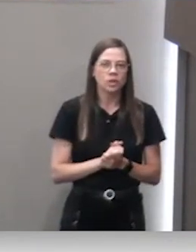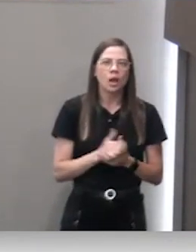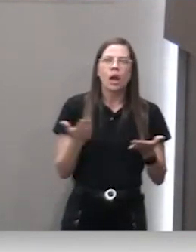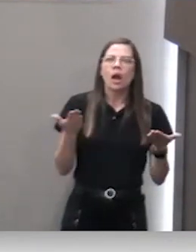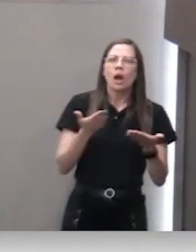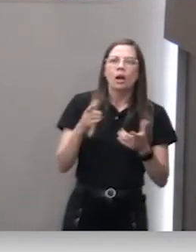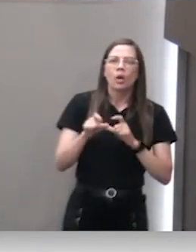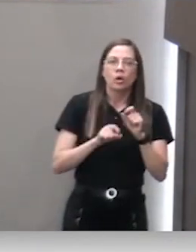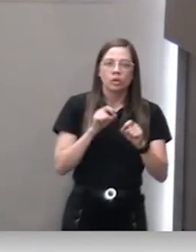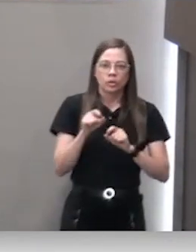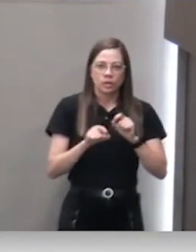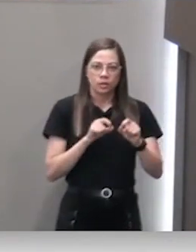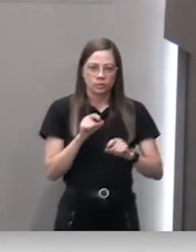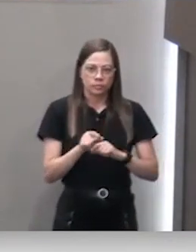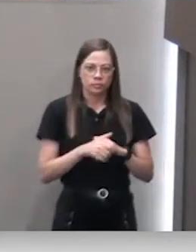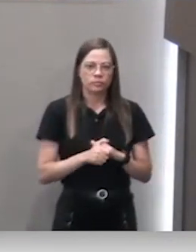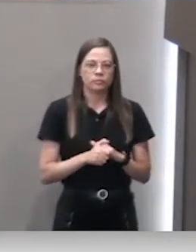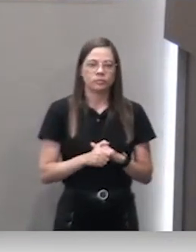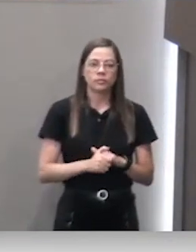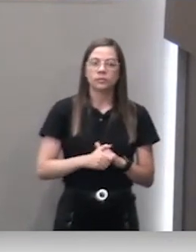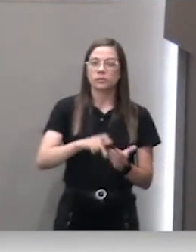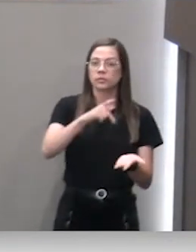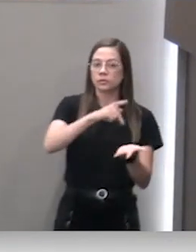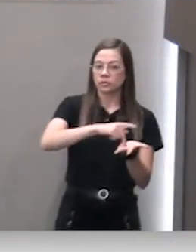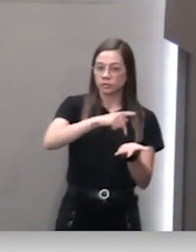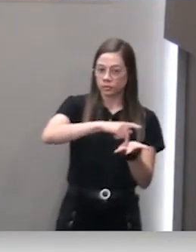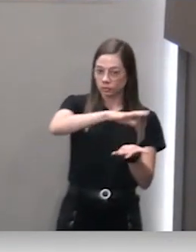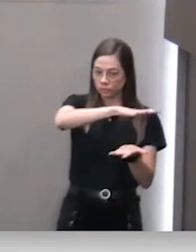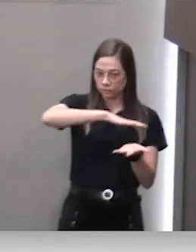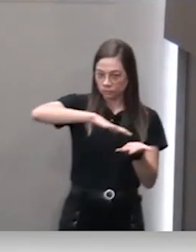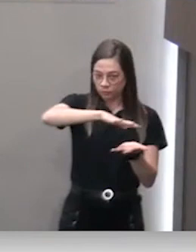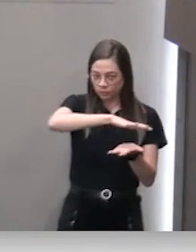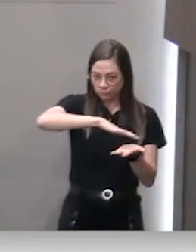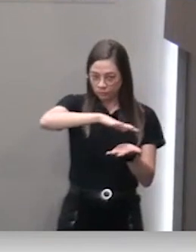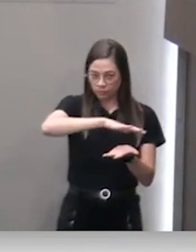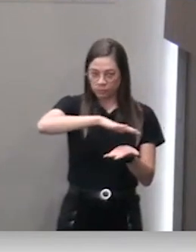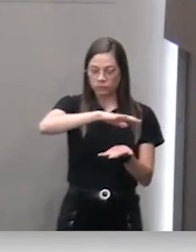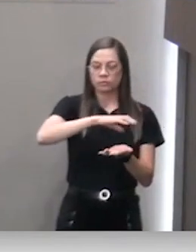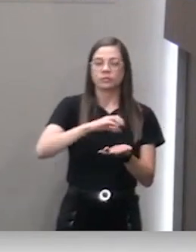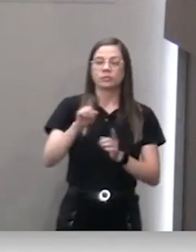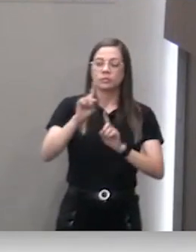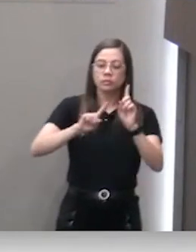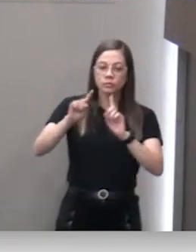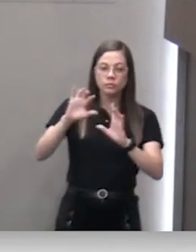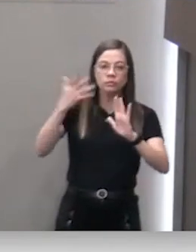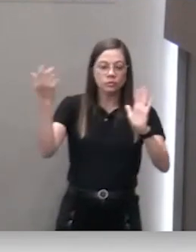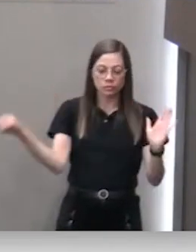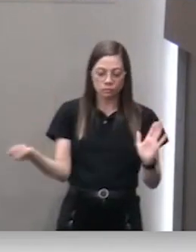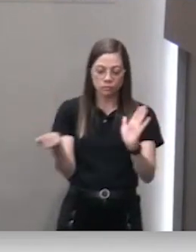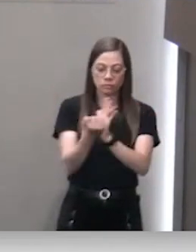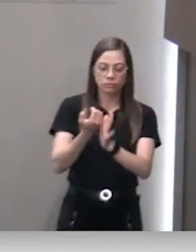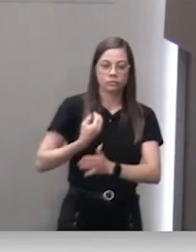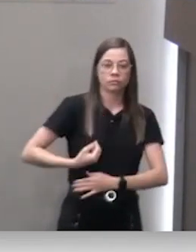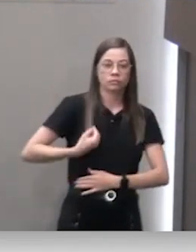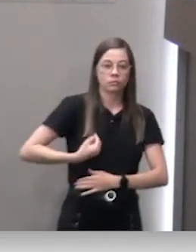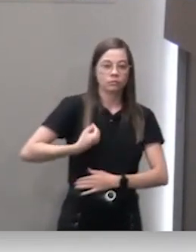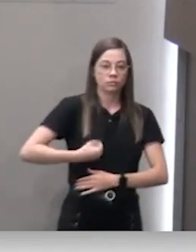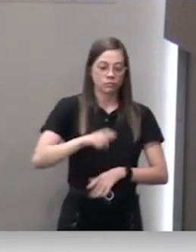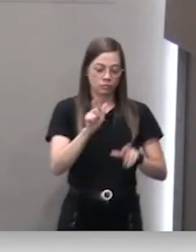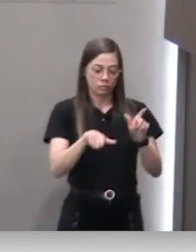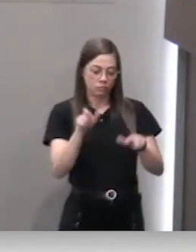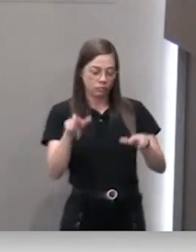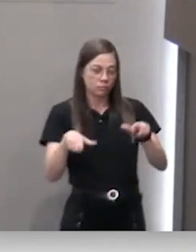Agora vamos para a realidade da teoria e os efeitos que causaram na vida das pessoas. Lembram daquele teste,